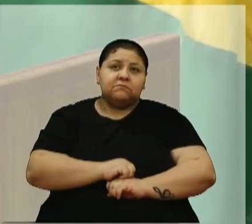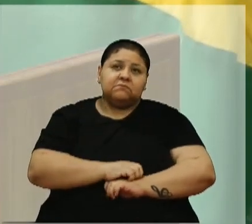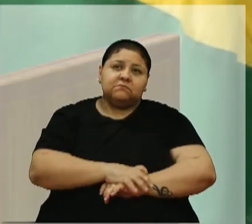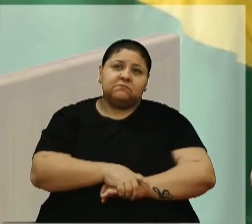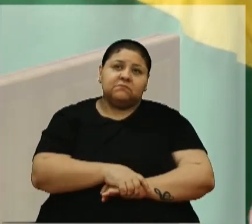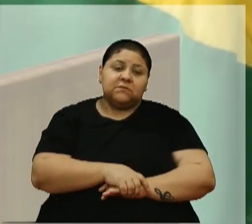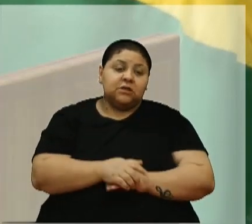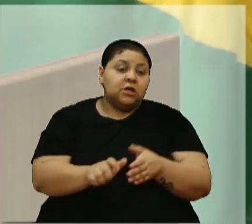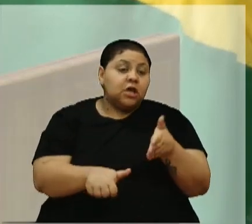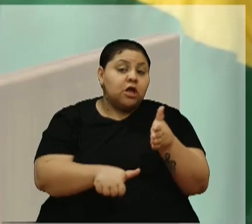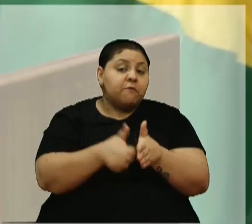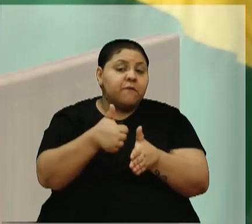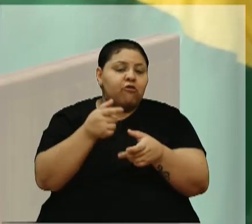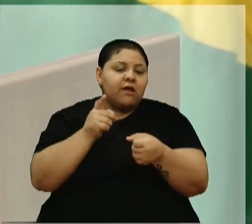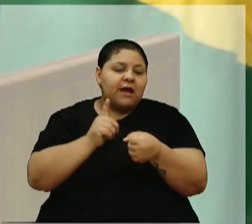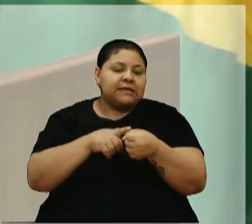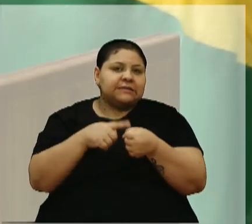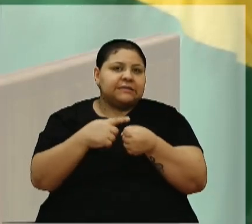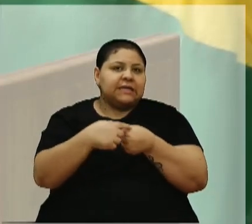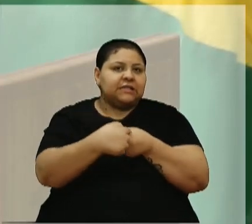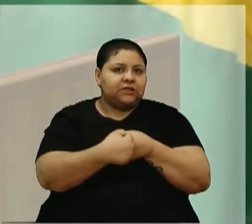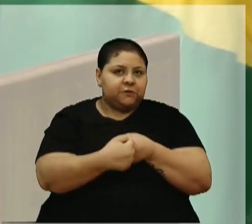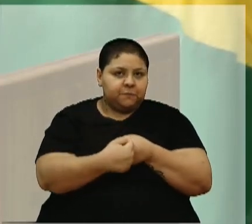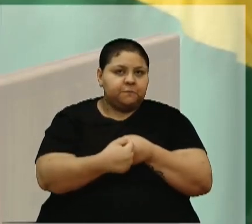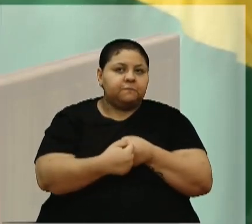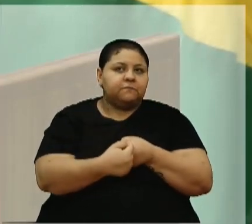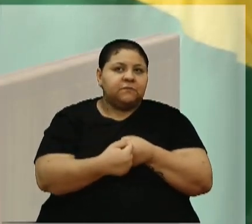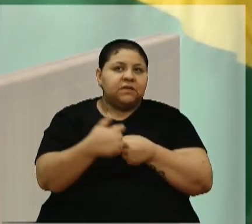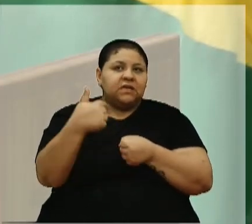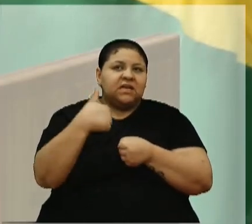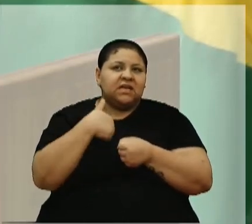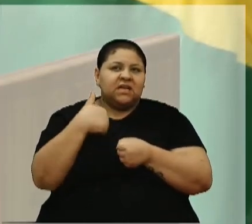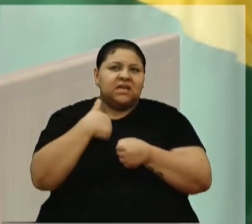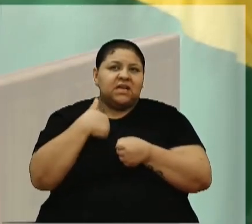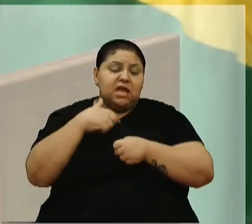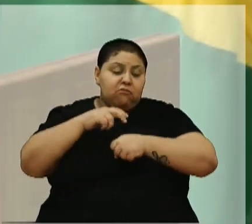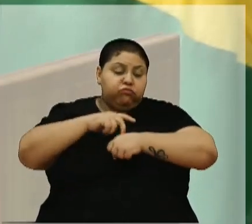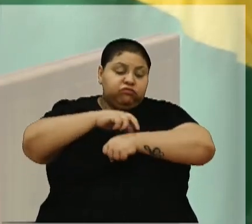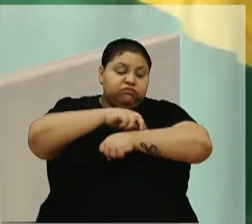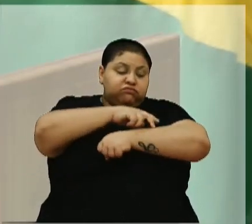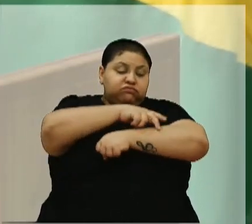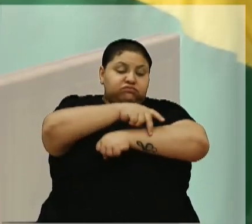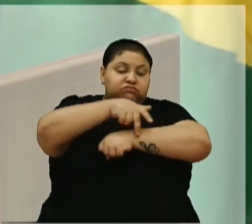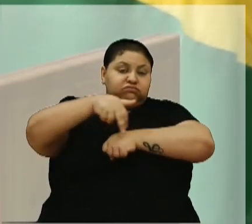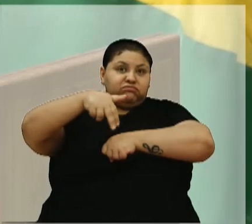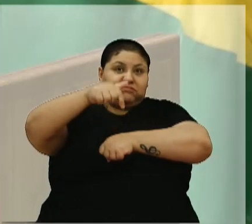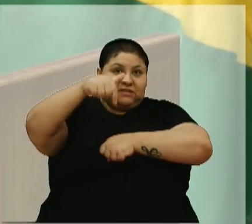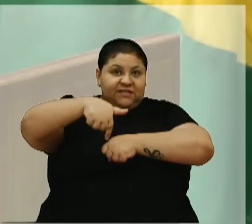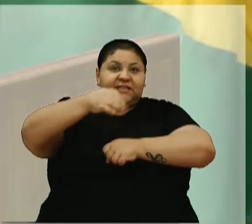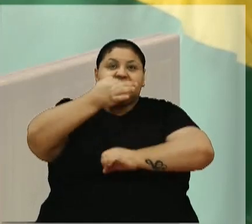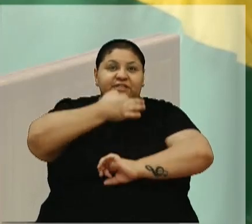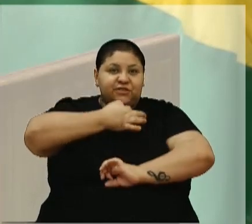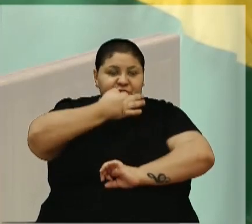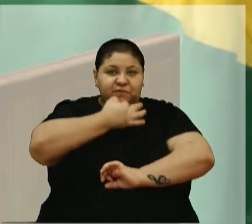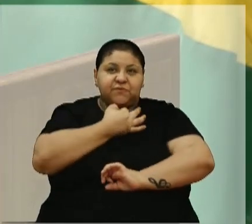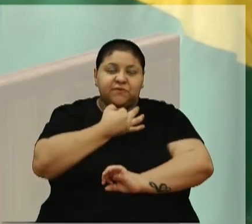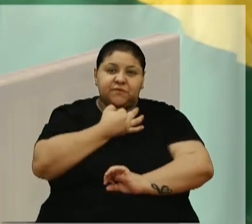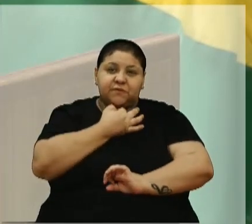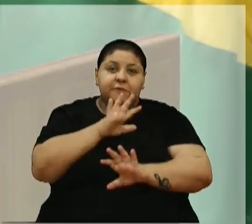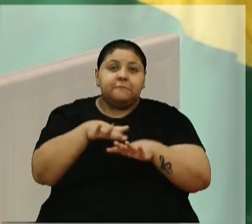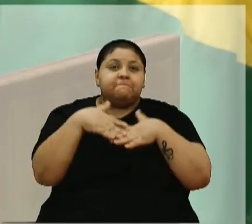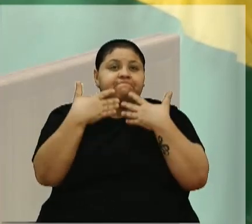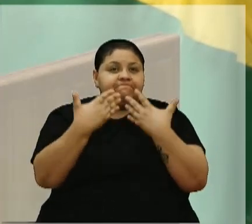em melhorar a nossa cidade. Eu tenho andado muito nessa cidade, muito. Então,